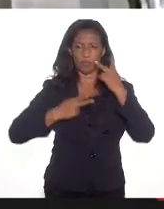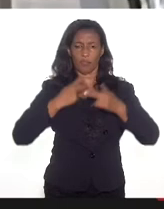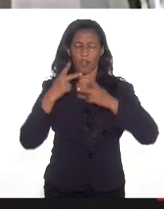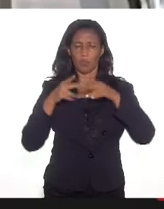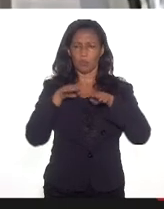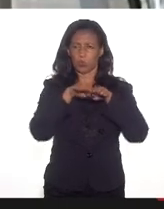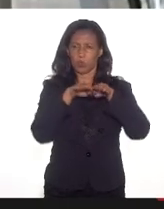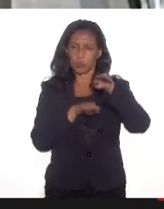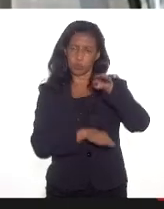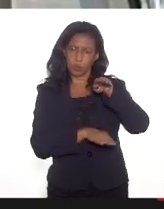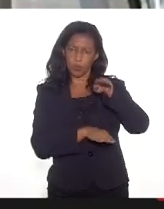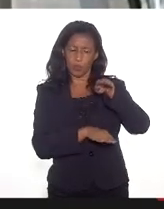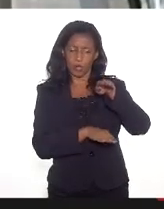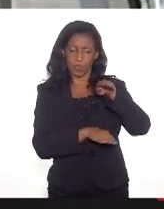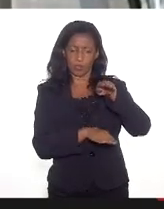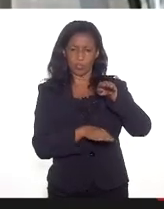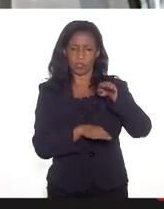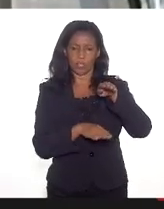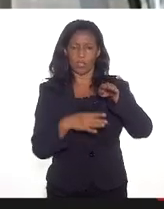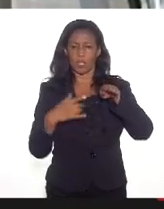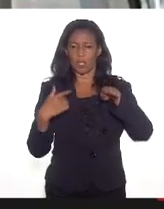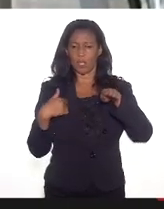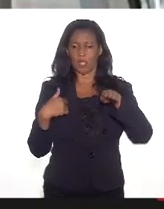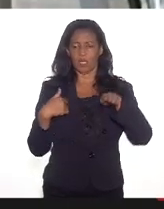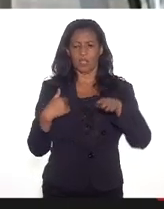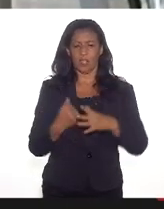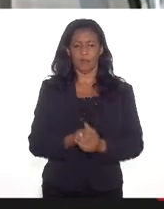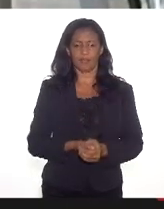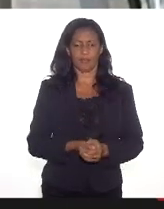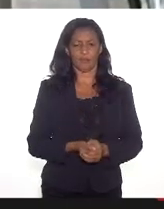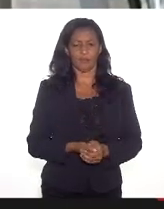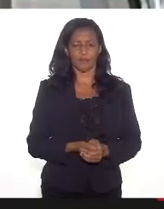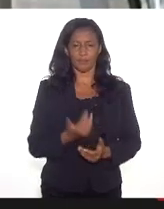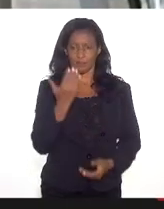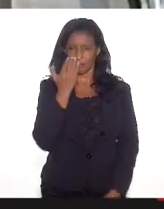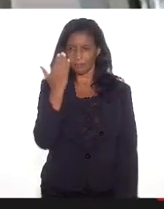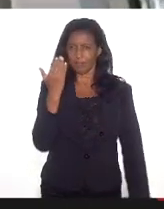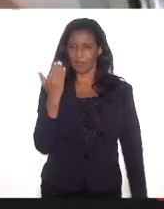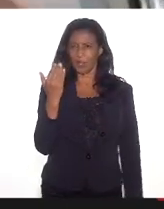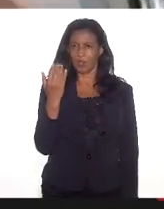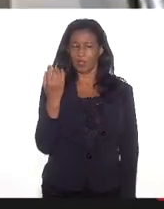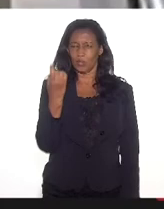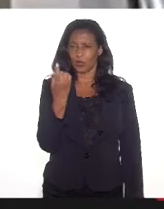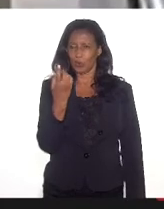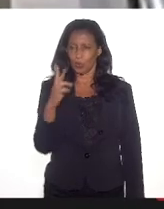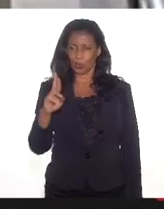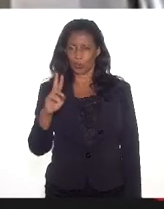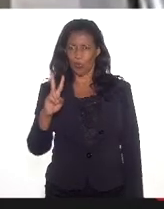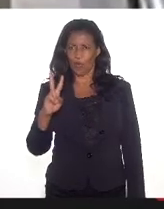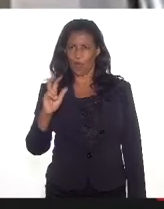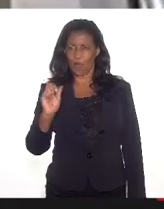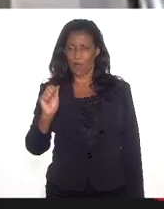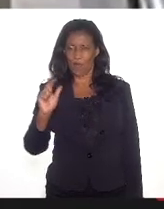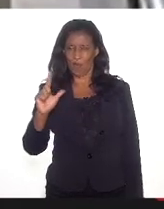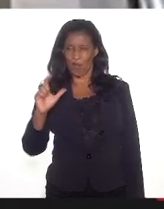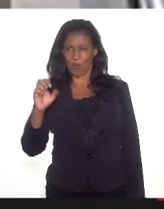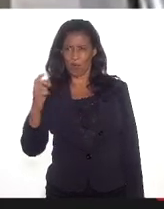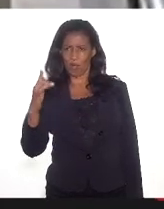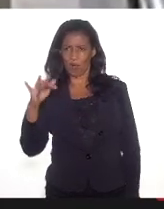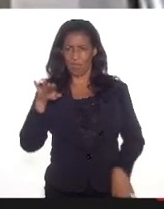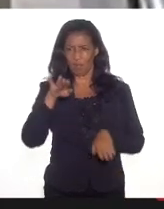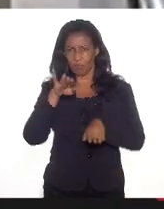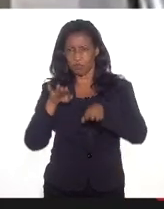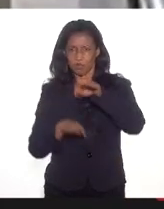desigualdades e aí estou bem aqui na frente do doutor Valclay nós estamos falando de processos de iniquidades profundos